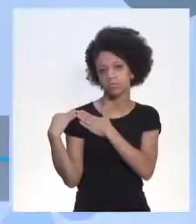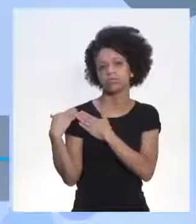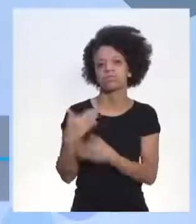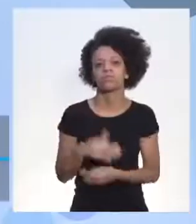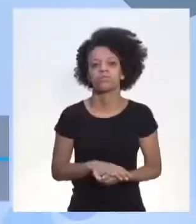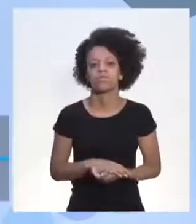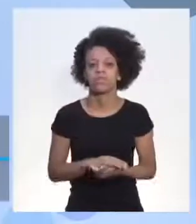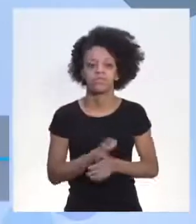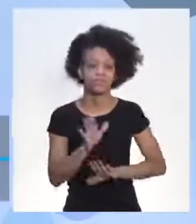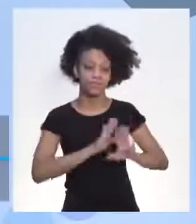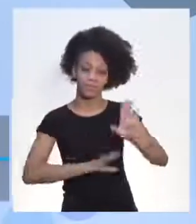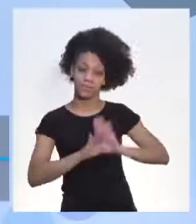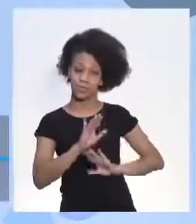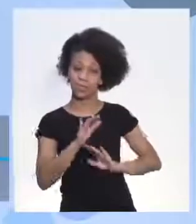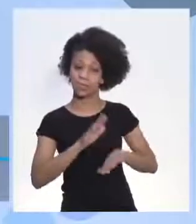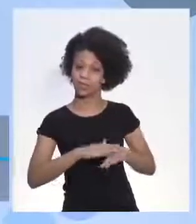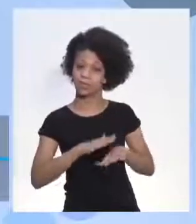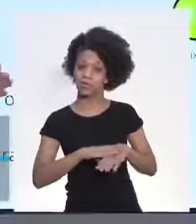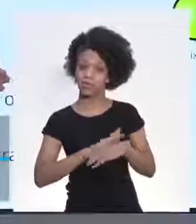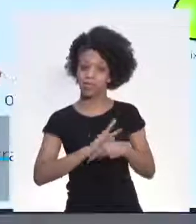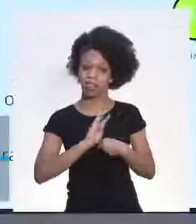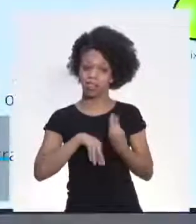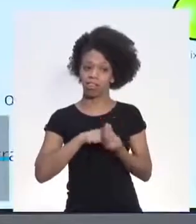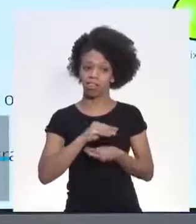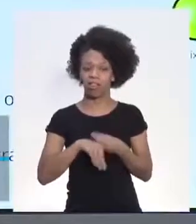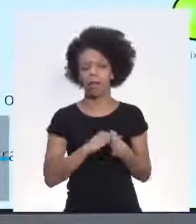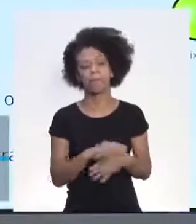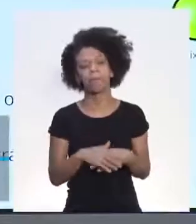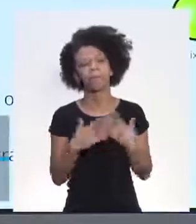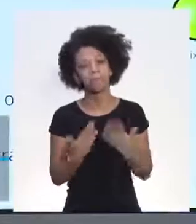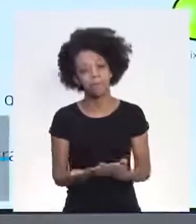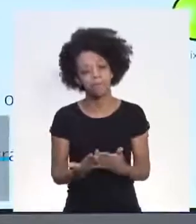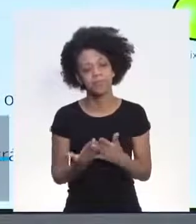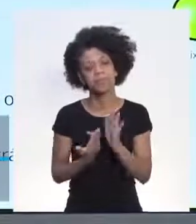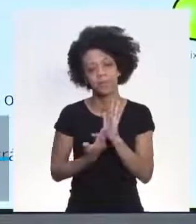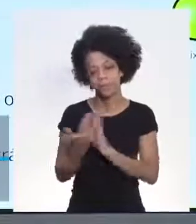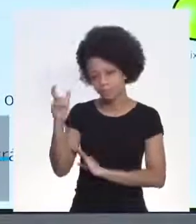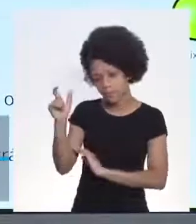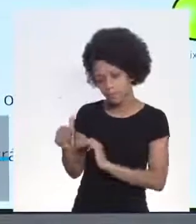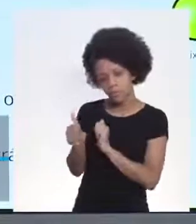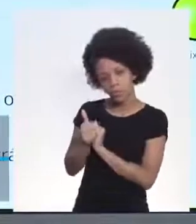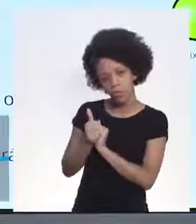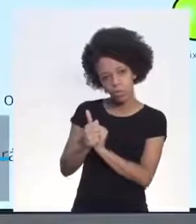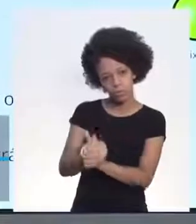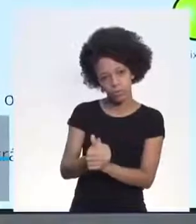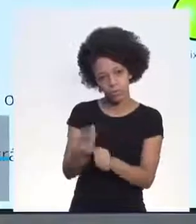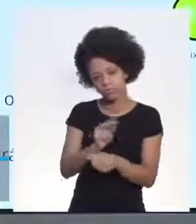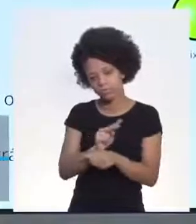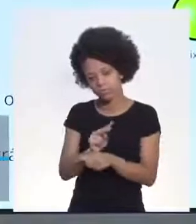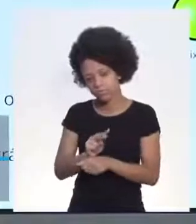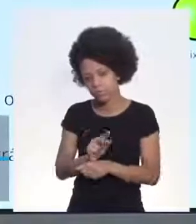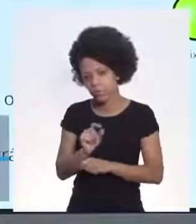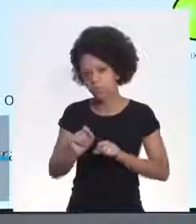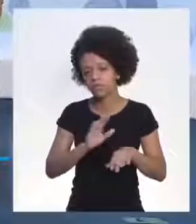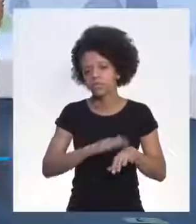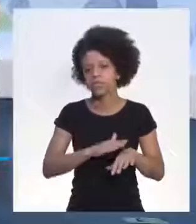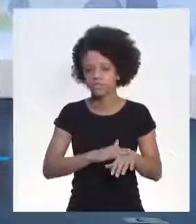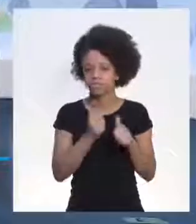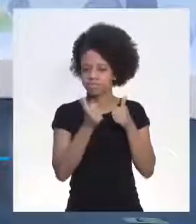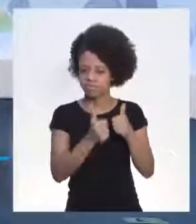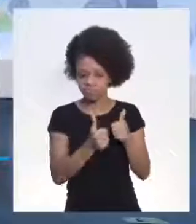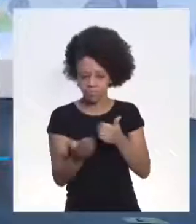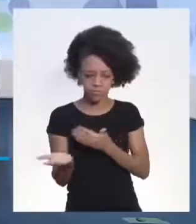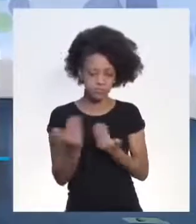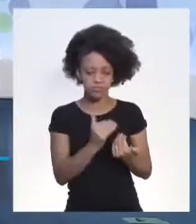aqui. Vou cuidar para ele não fazer arte. É isso aí. Então, eu estou na presença de um adulto aqui para supervisionar o que eu estou fazendo, né, Beleza. Osmar? Vamos